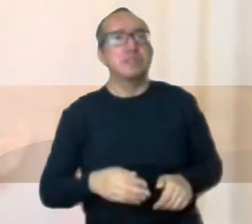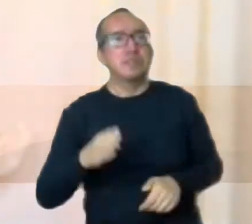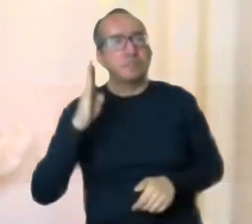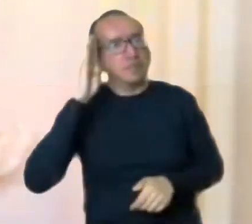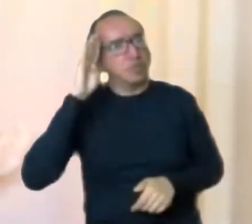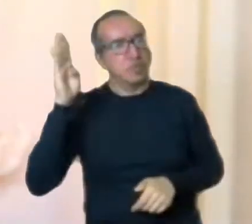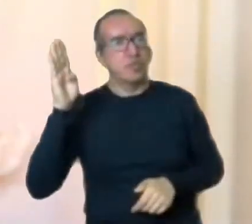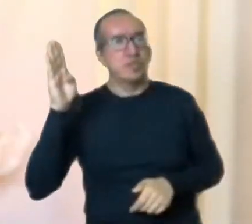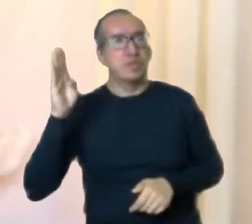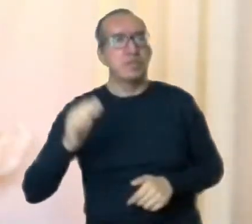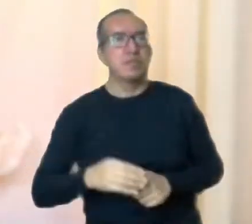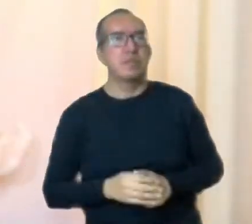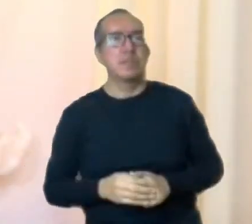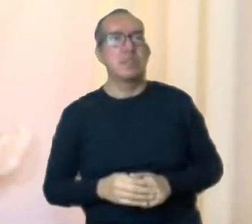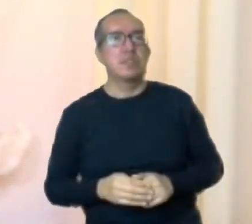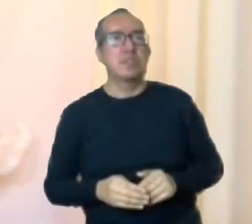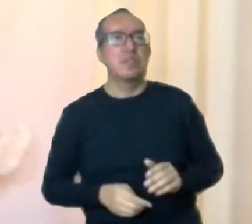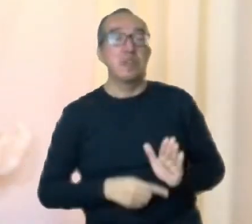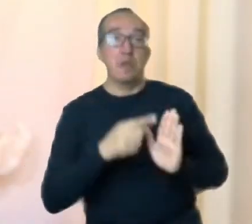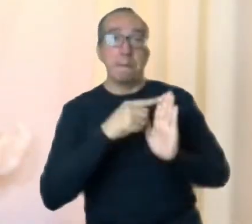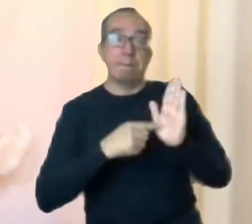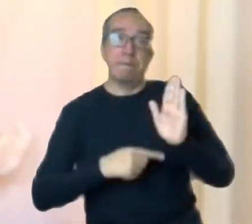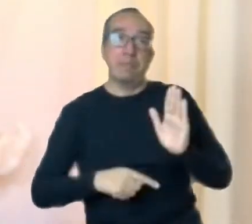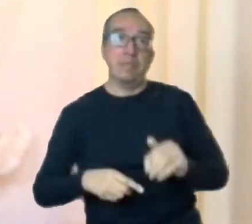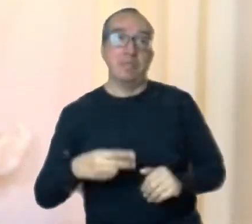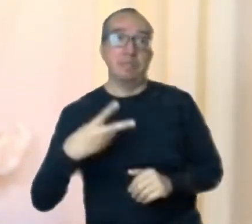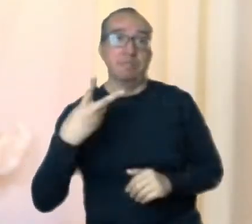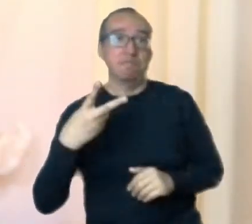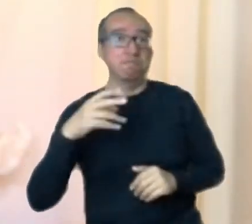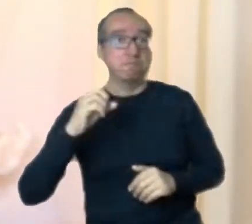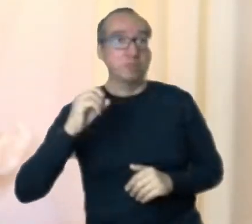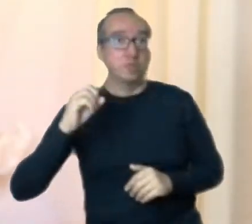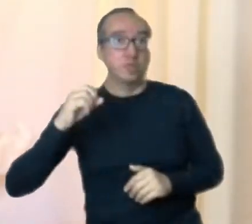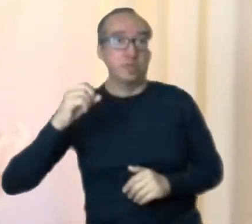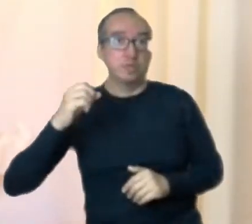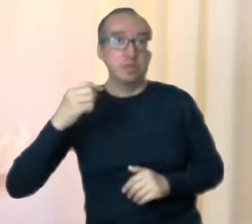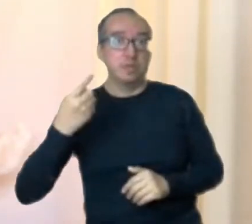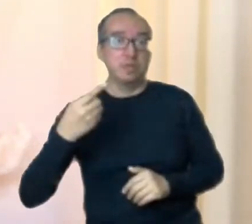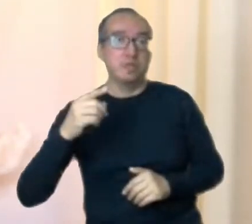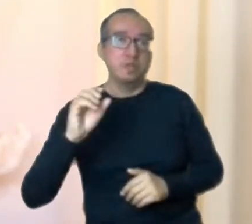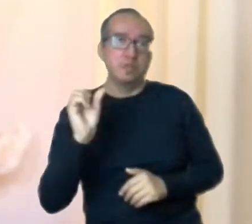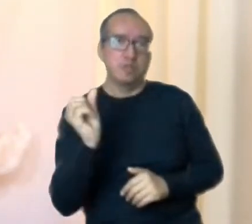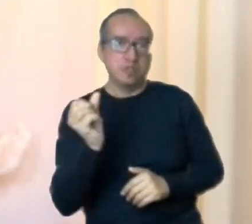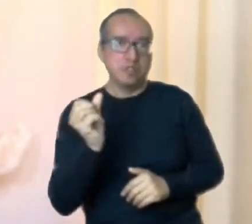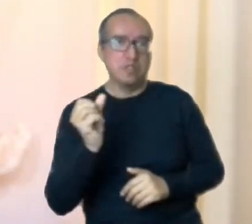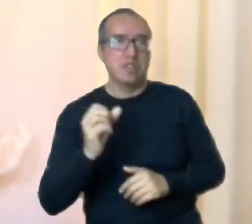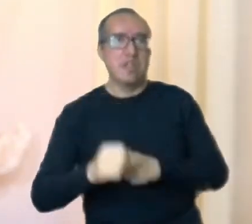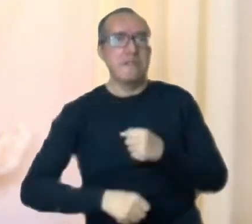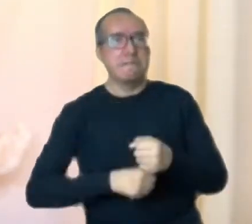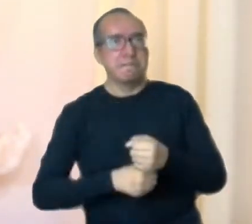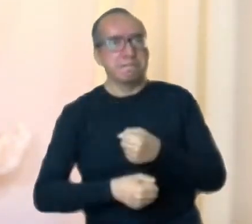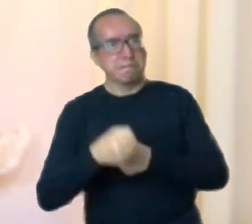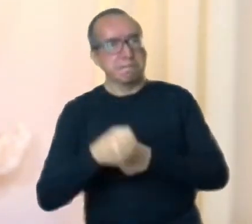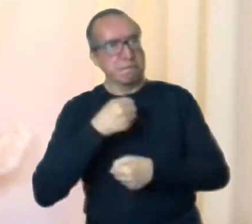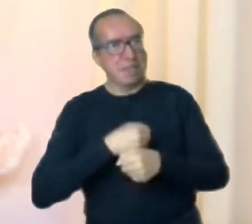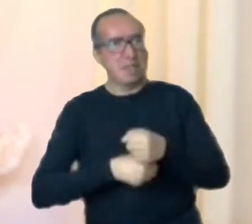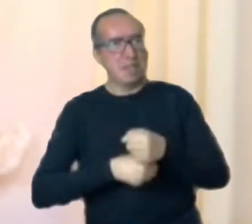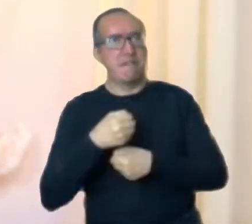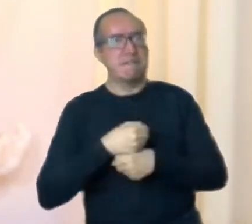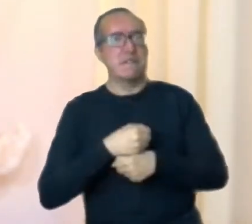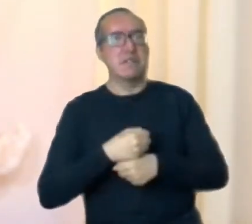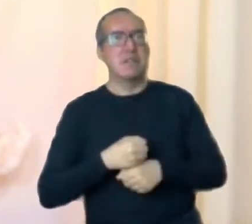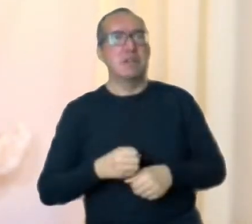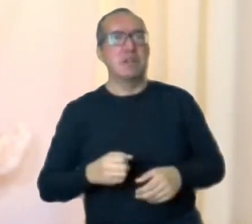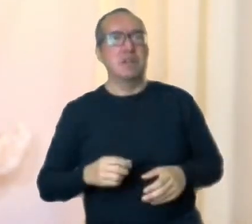Em 2016, a fome atingiu 815 milhões de pessoas no mundo, 38 milhões a mais que em